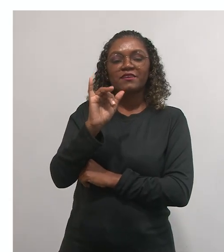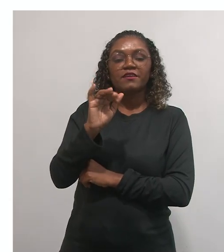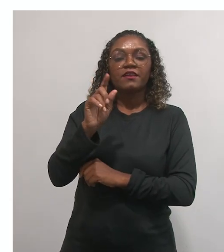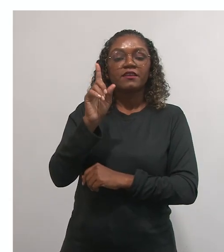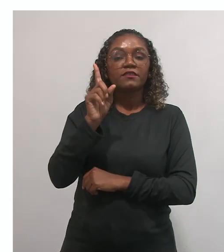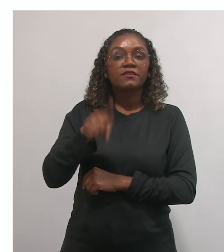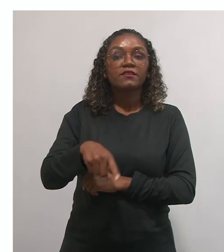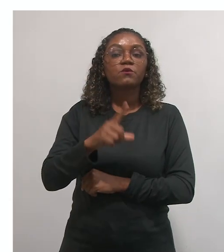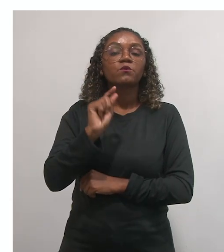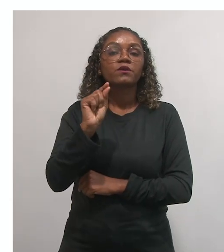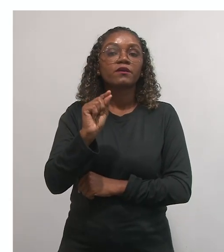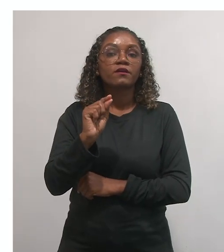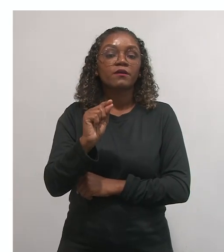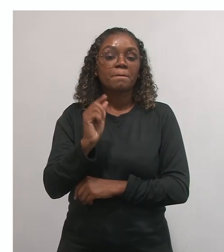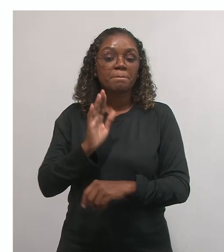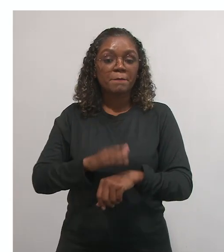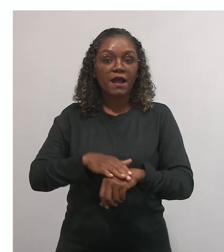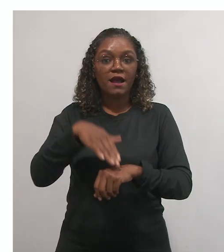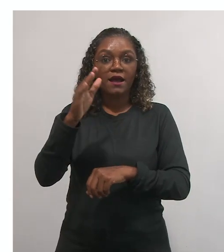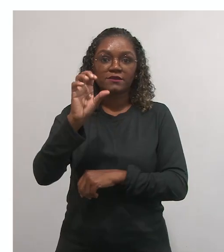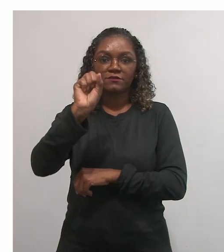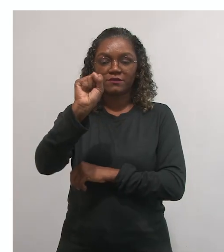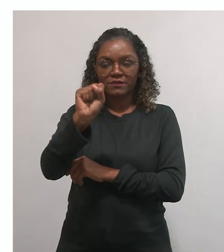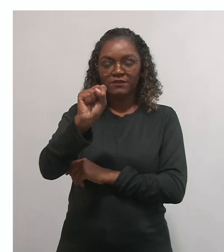nas vendas que é